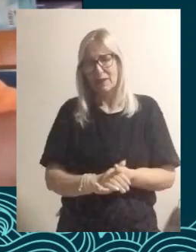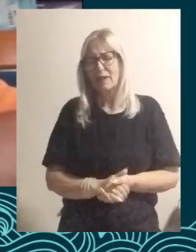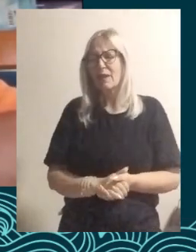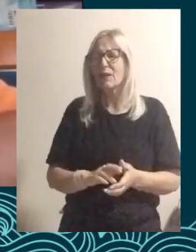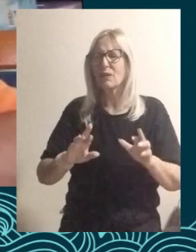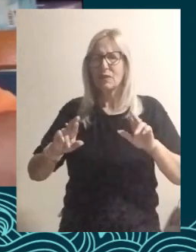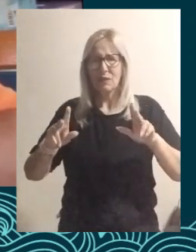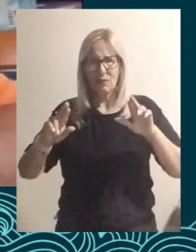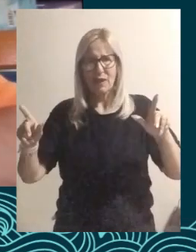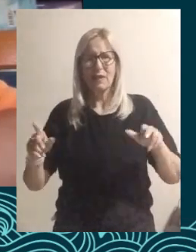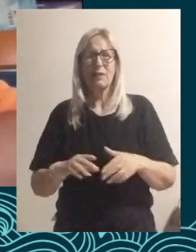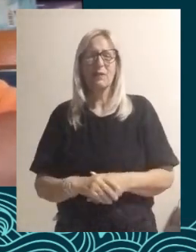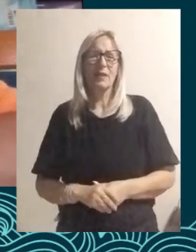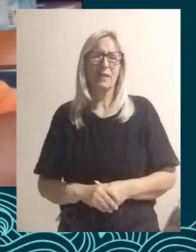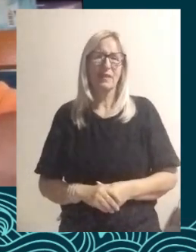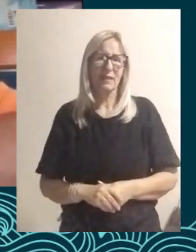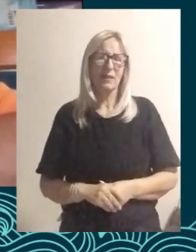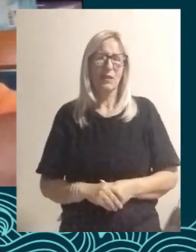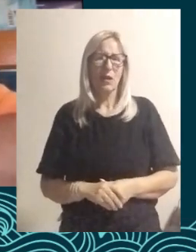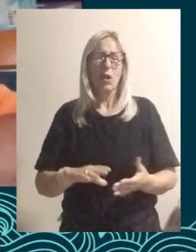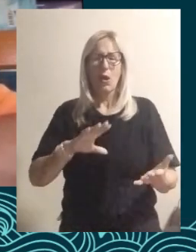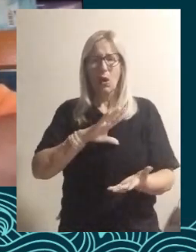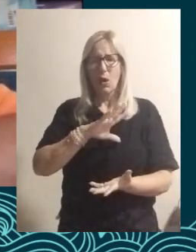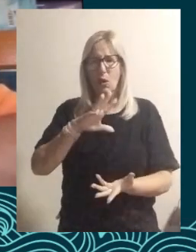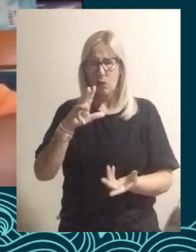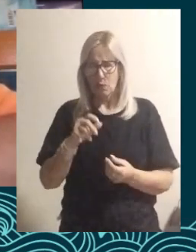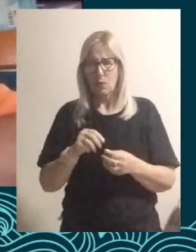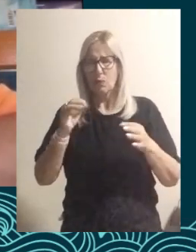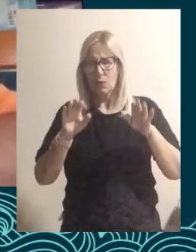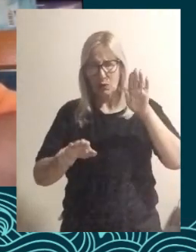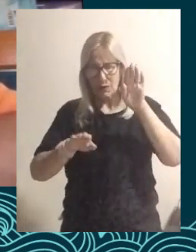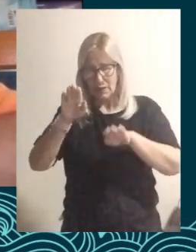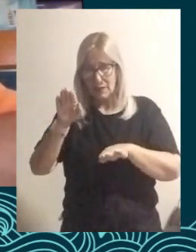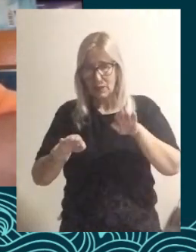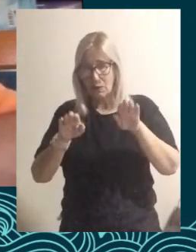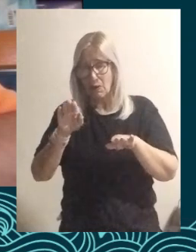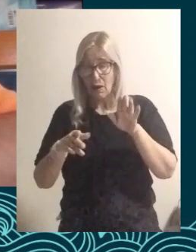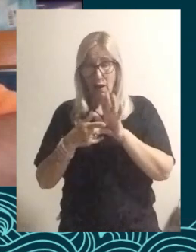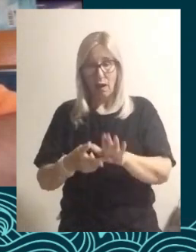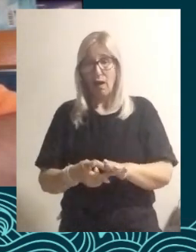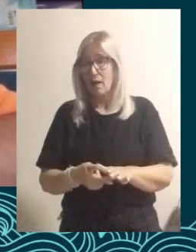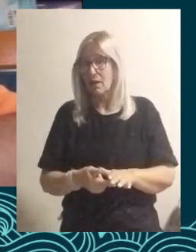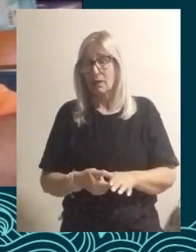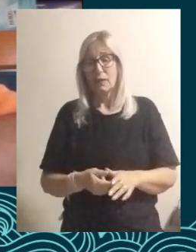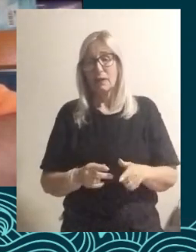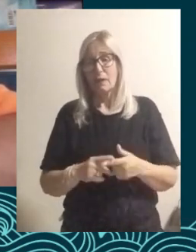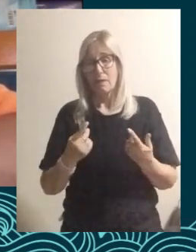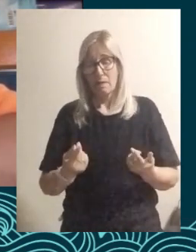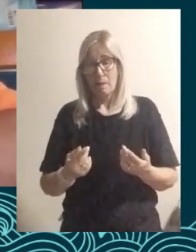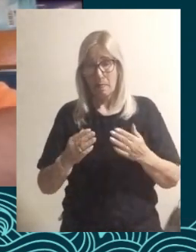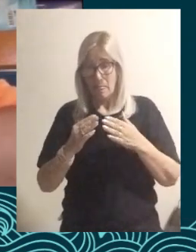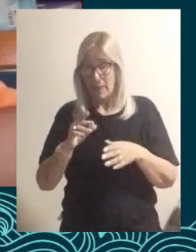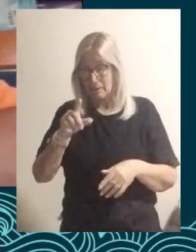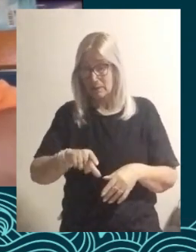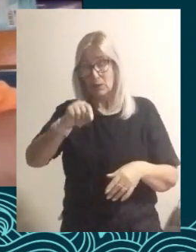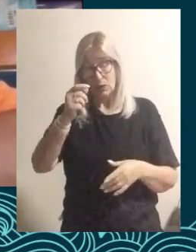3 horas. Isso aconteceu várias vezes. Acho que o mundo é muito injusto, muito desigual. Nem todo